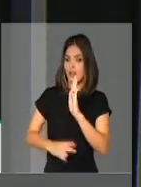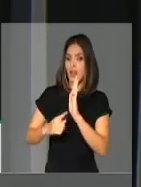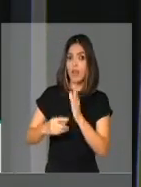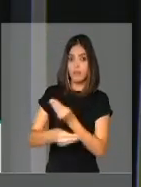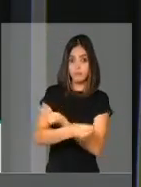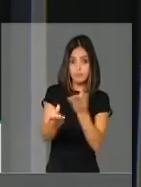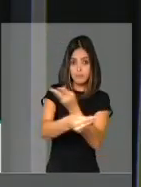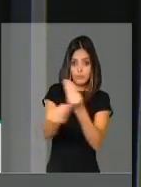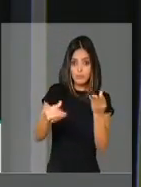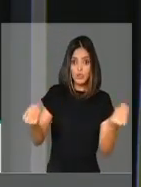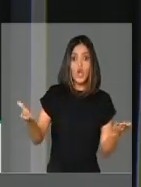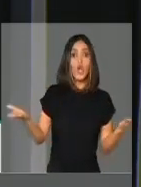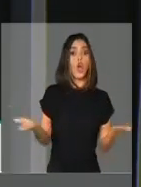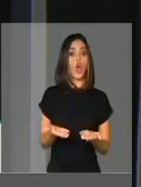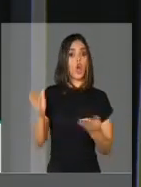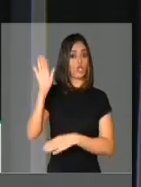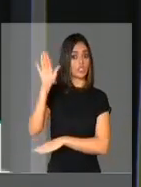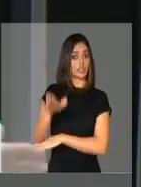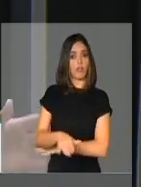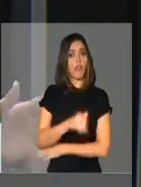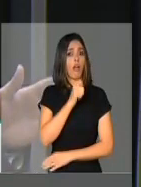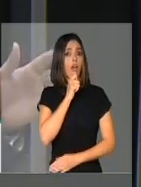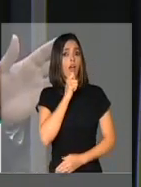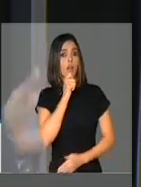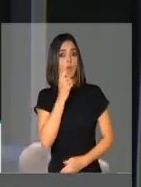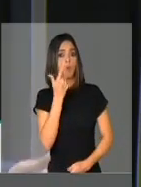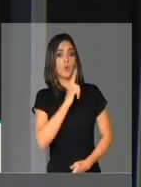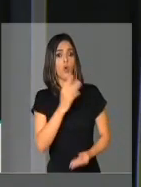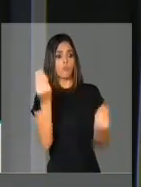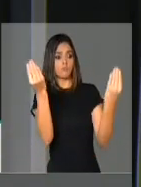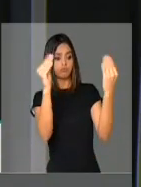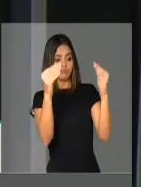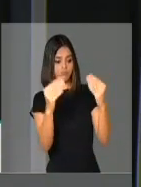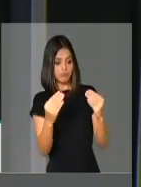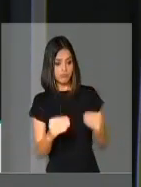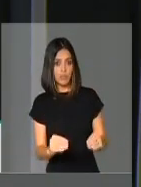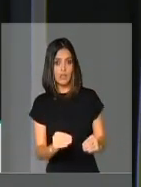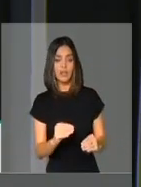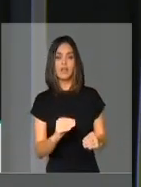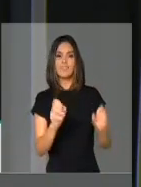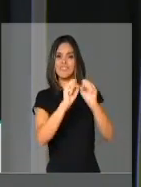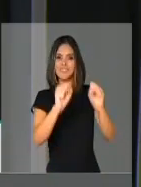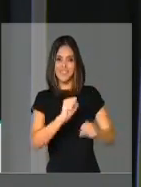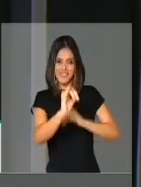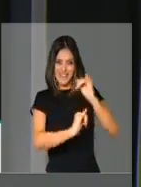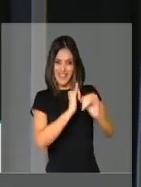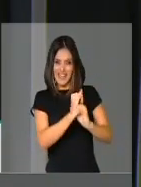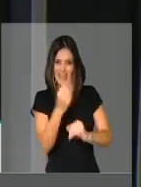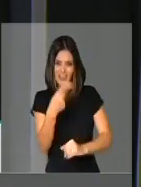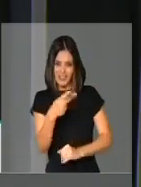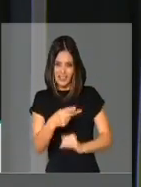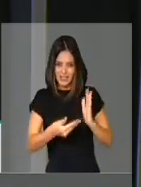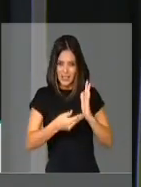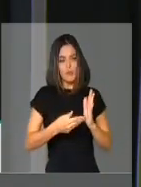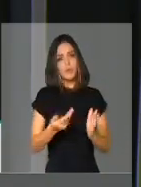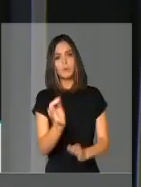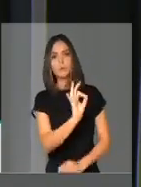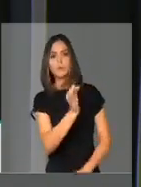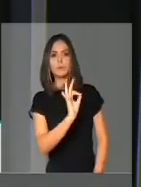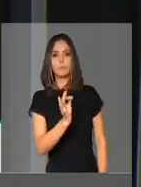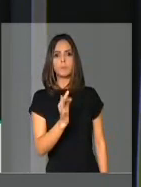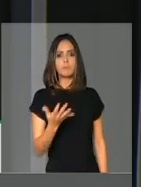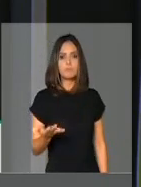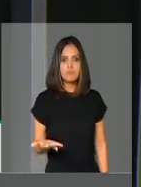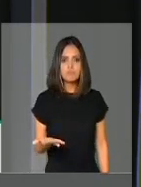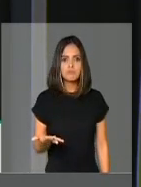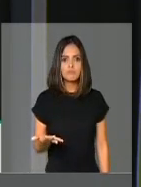disponibilizado hoje à tarde. Ele ainda não está nem no sistema. Além disso,